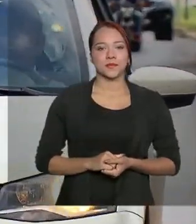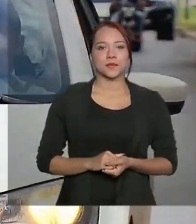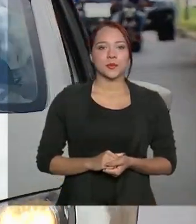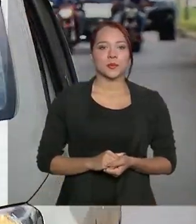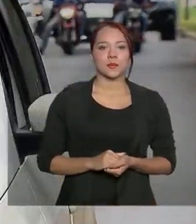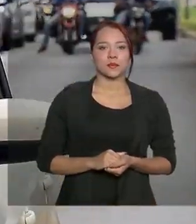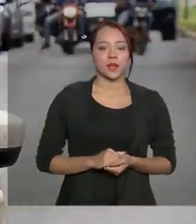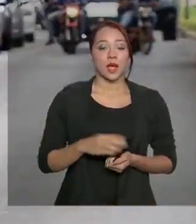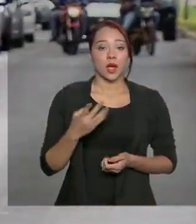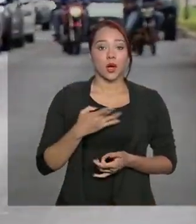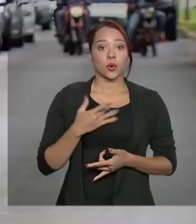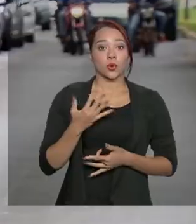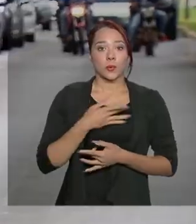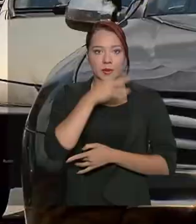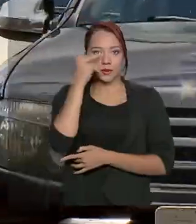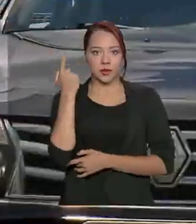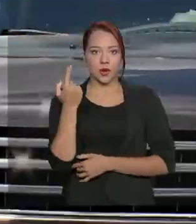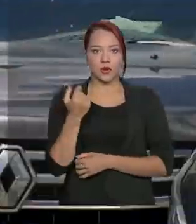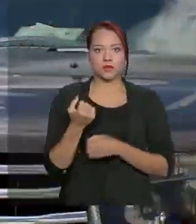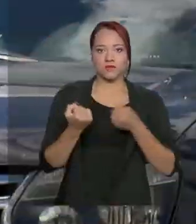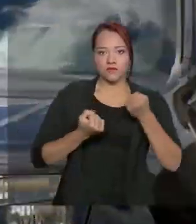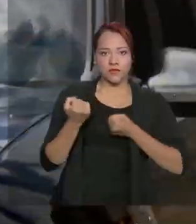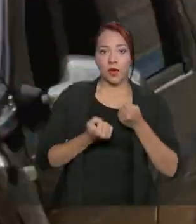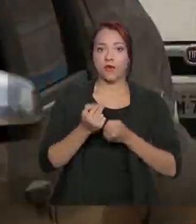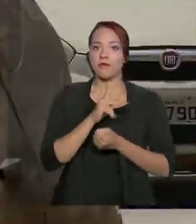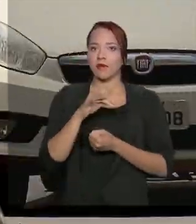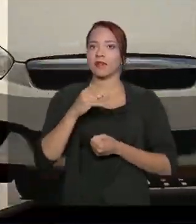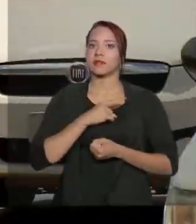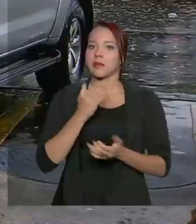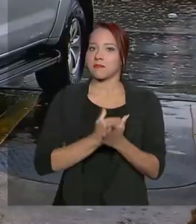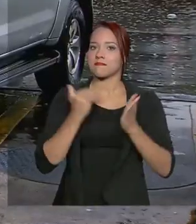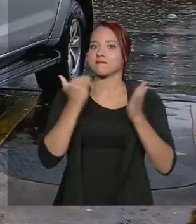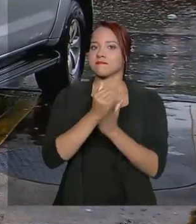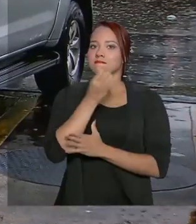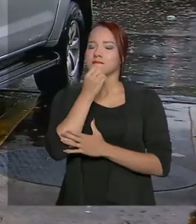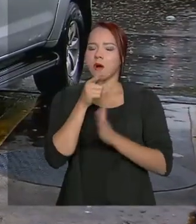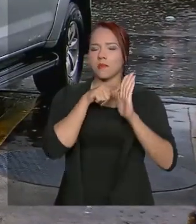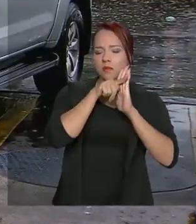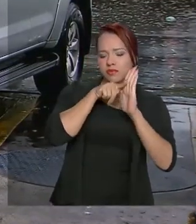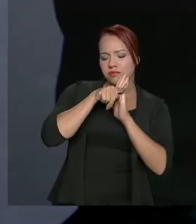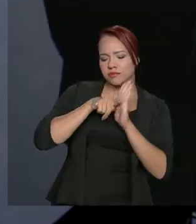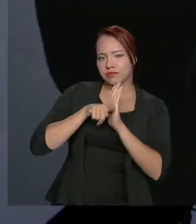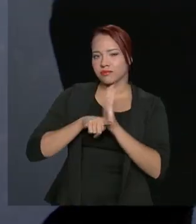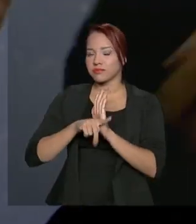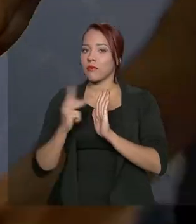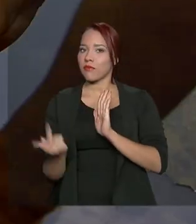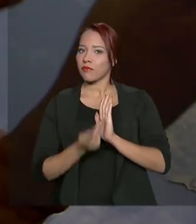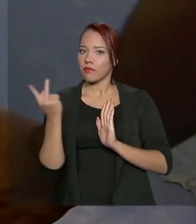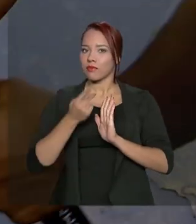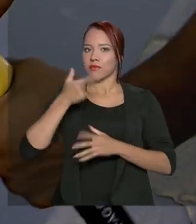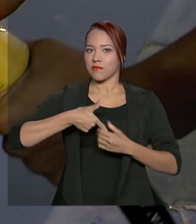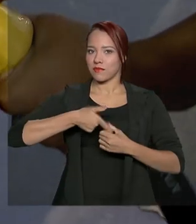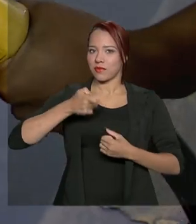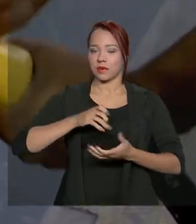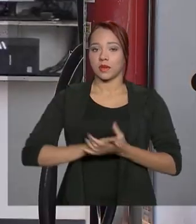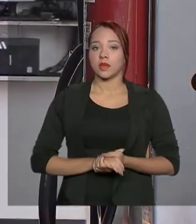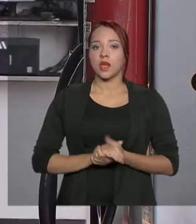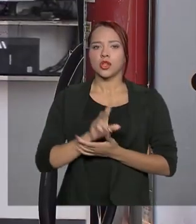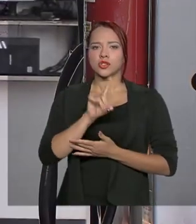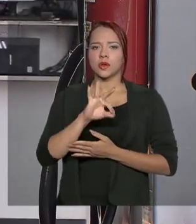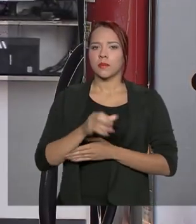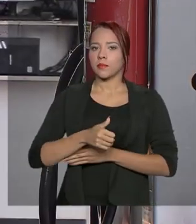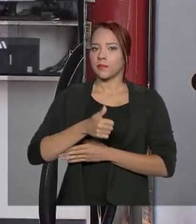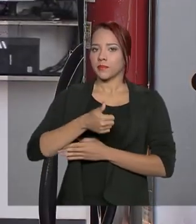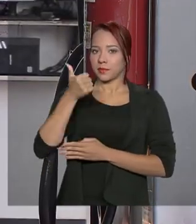Os motoristas terão mais uma ferramenta para pesquisar preços de combustíveis. A partir de 1º de